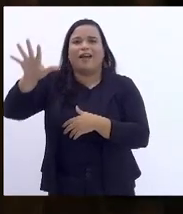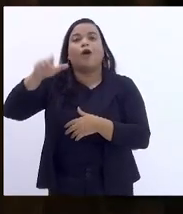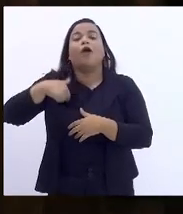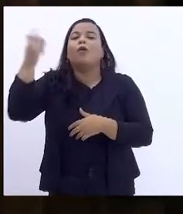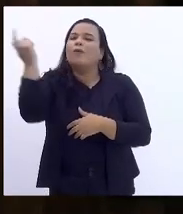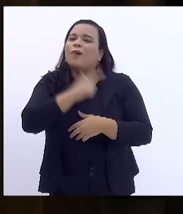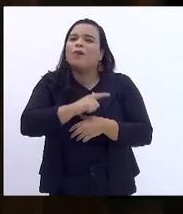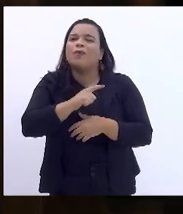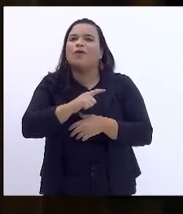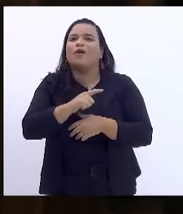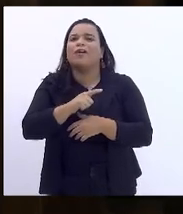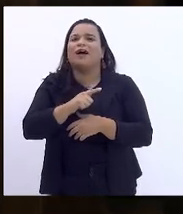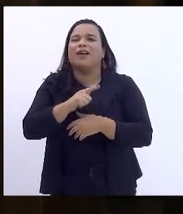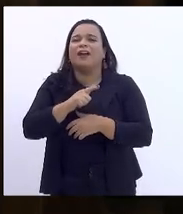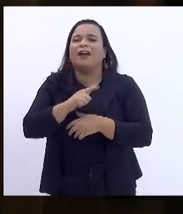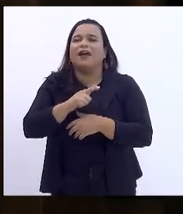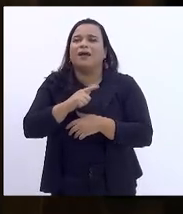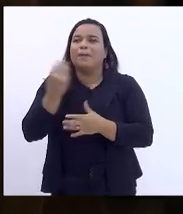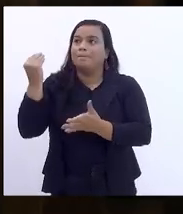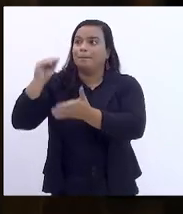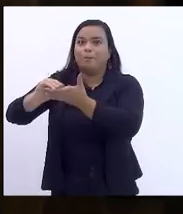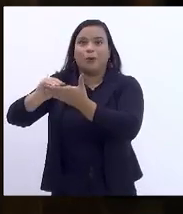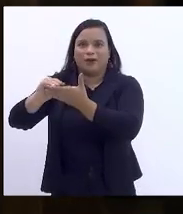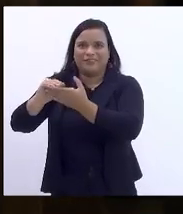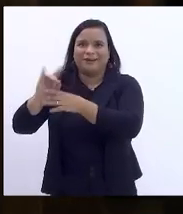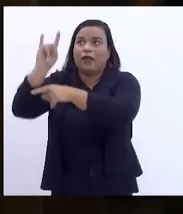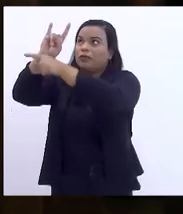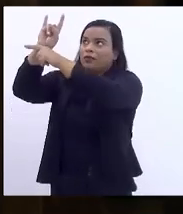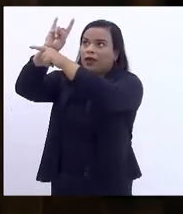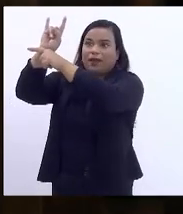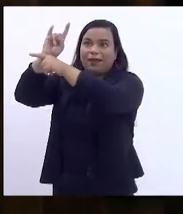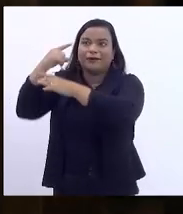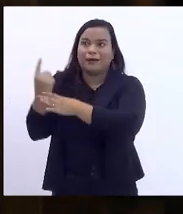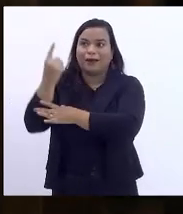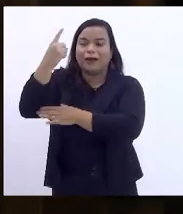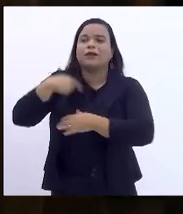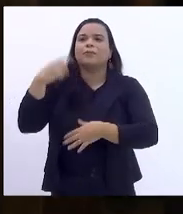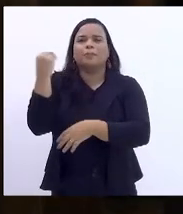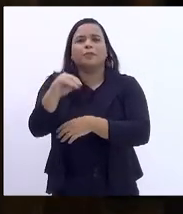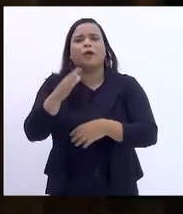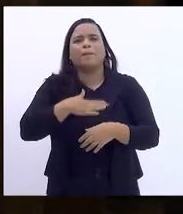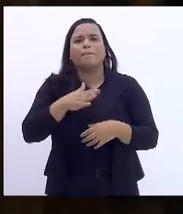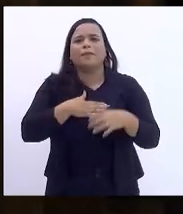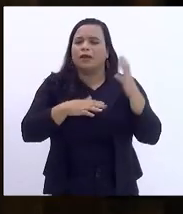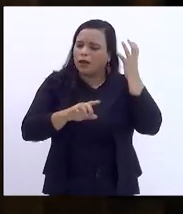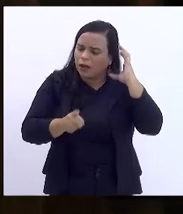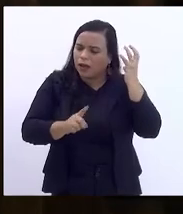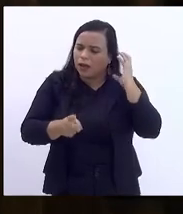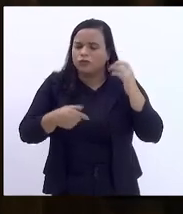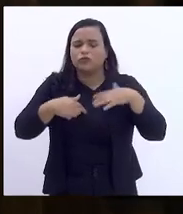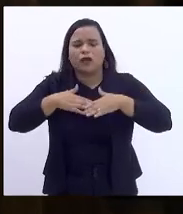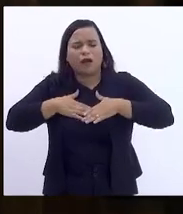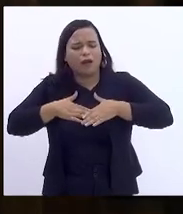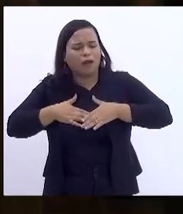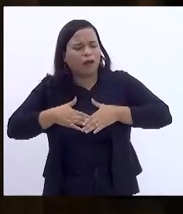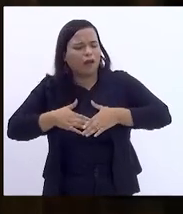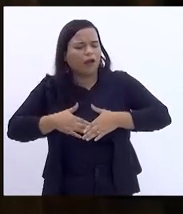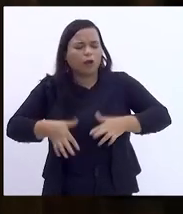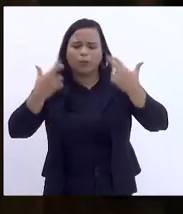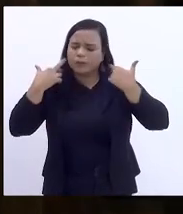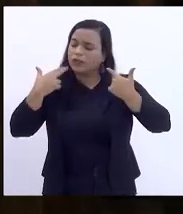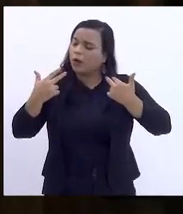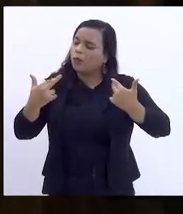ali antena lá e comecei a a atrás de vestir a via rádio como transmissor Zinho bem assim tranquilo era